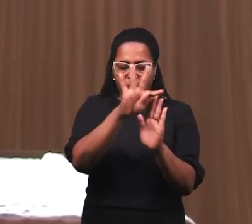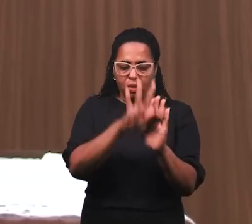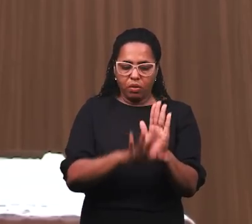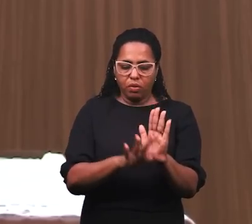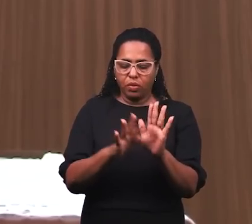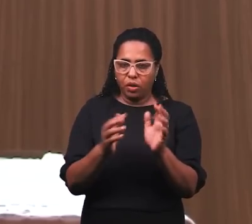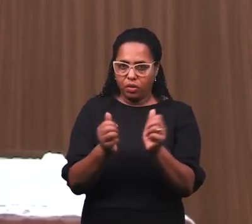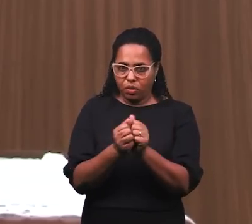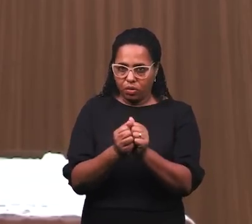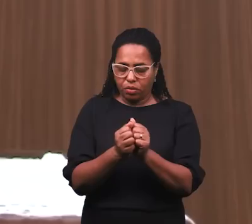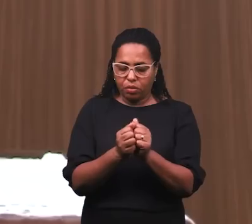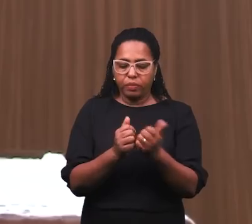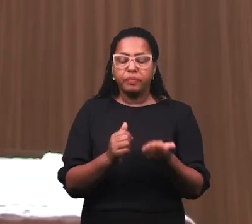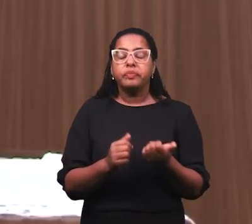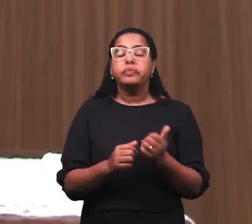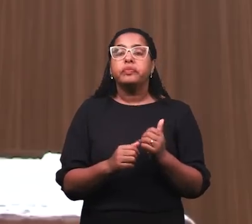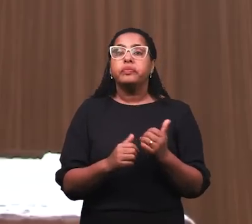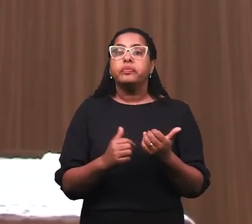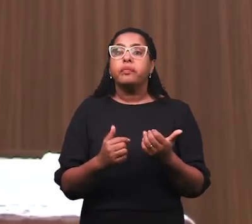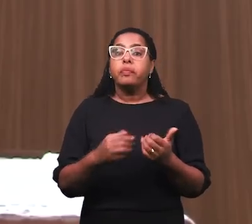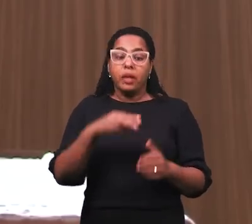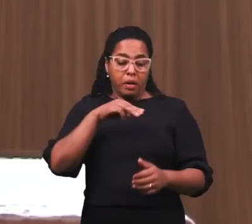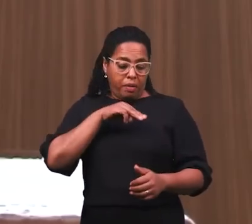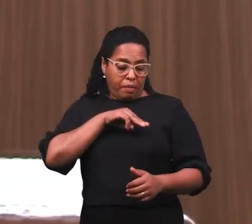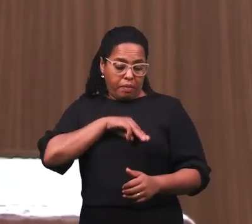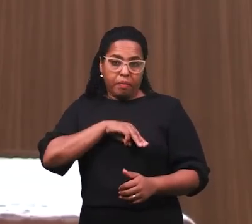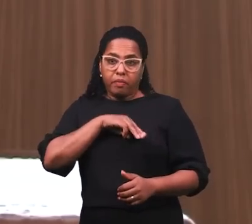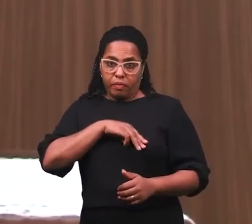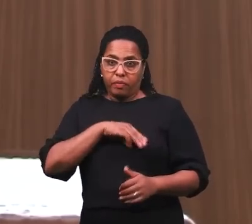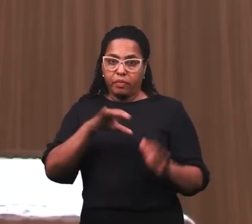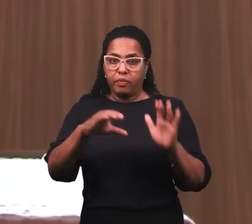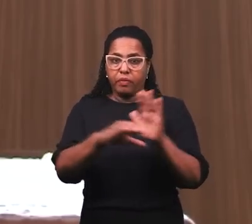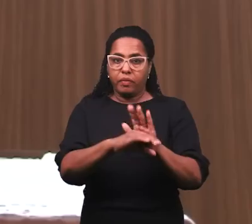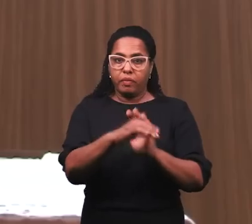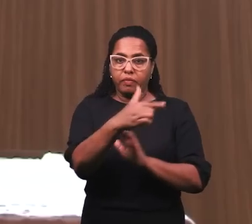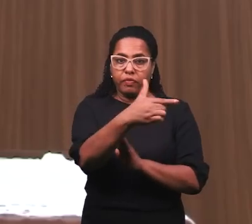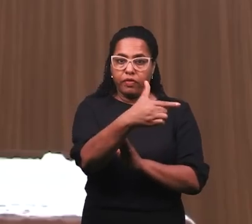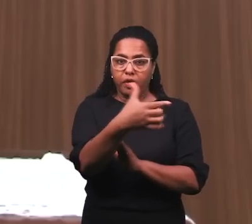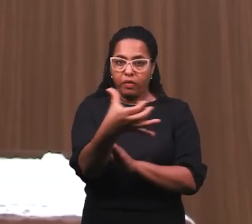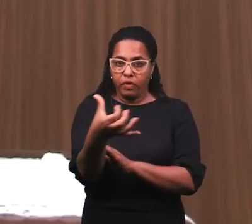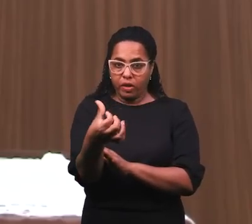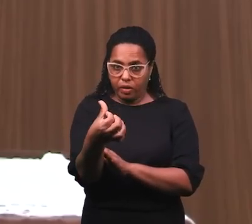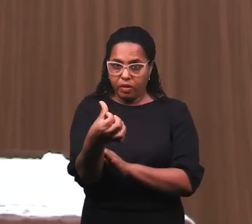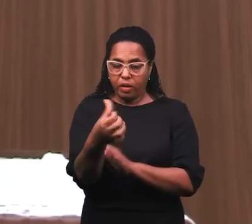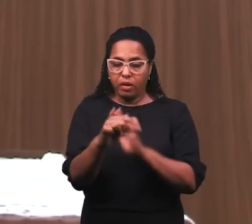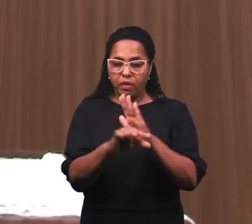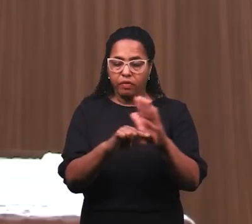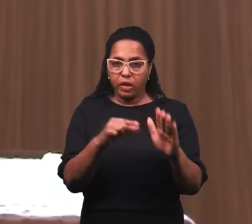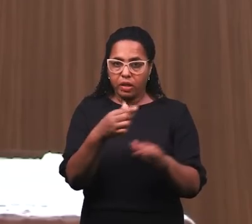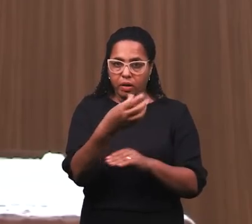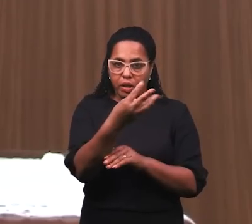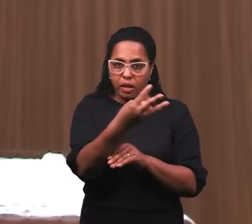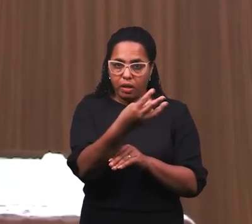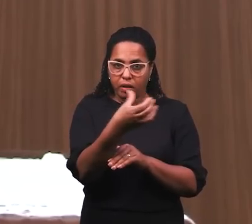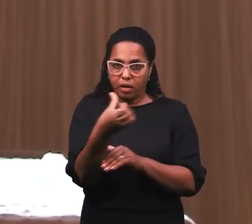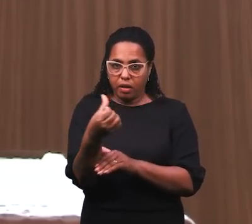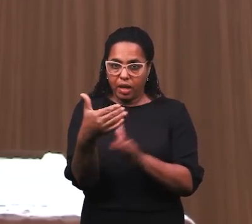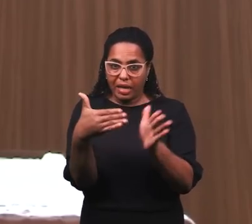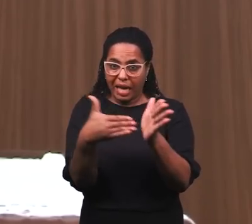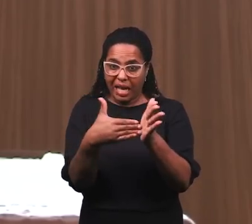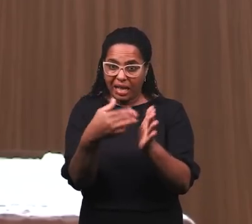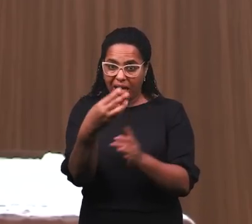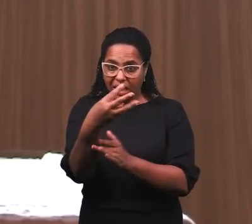conosco, que está no livro de Mateus, capítulo 26, versos de 36 a